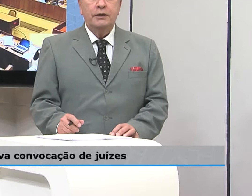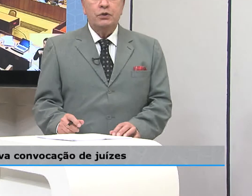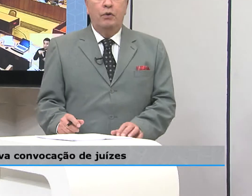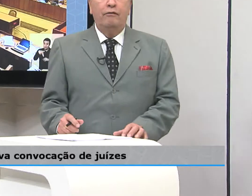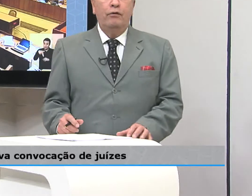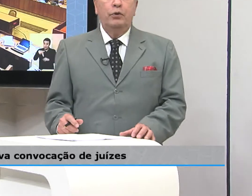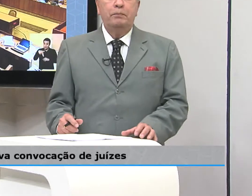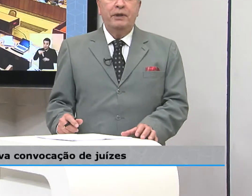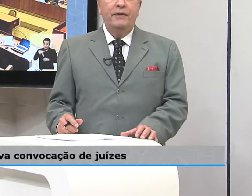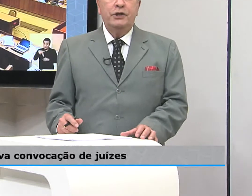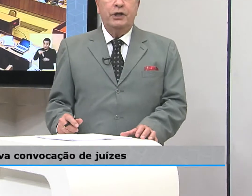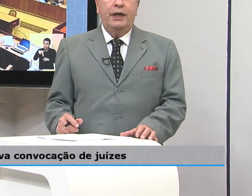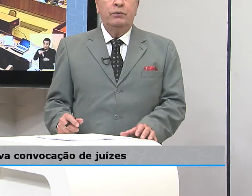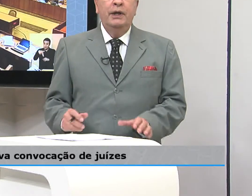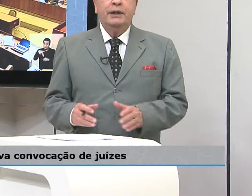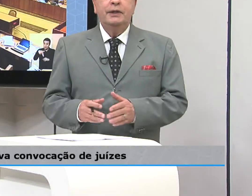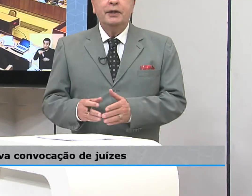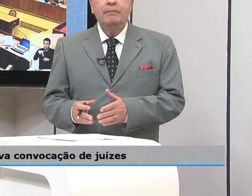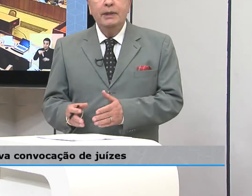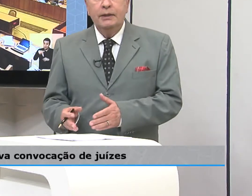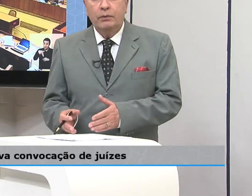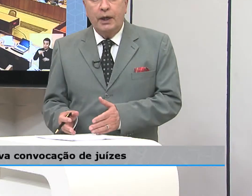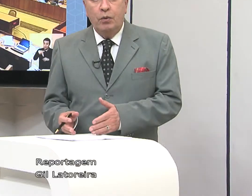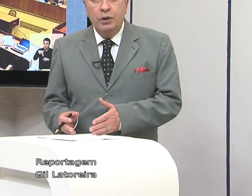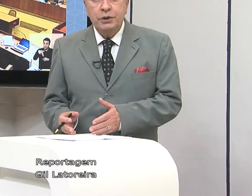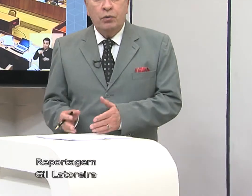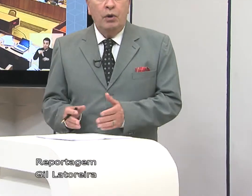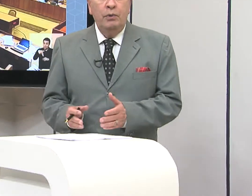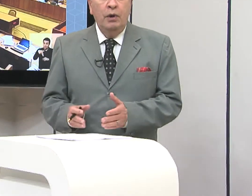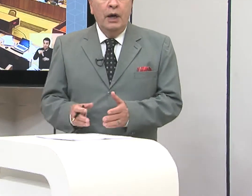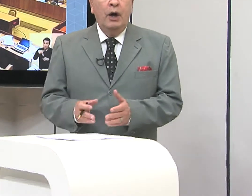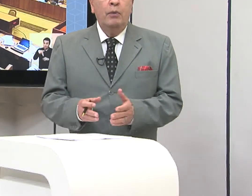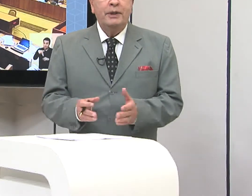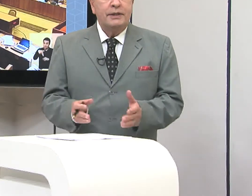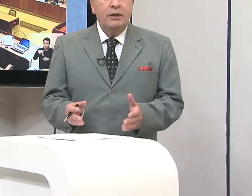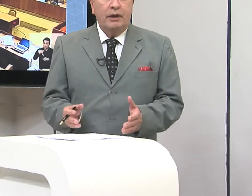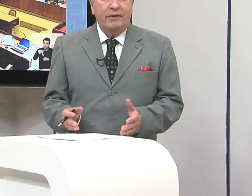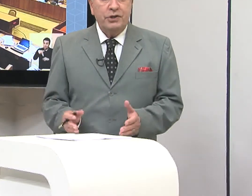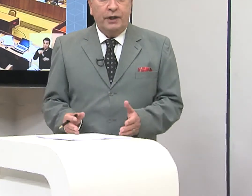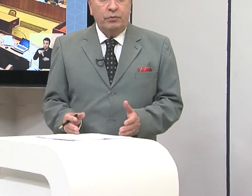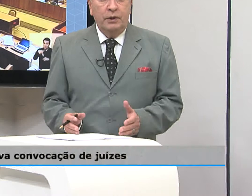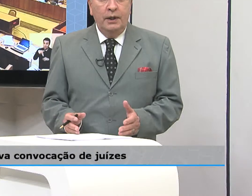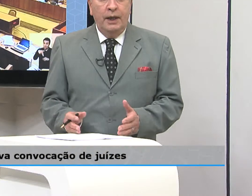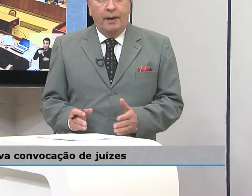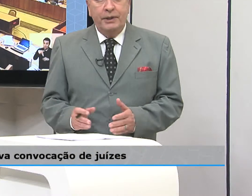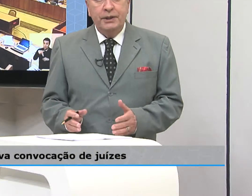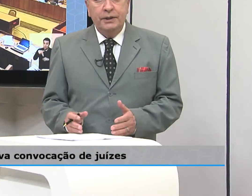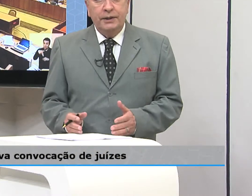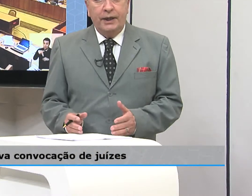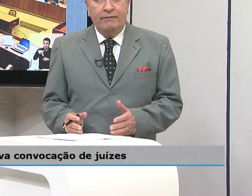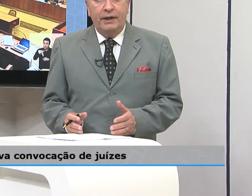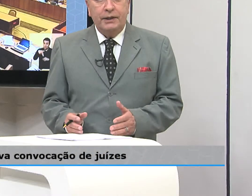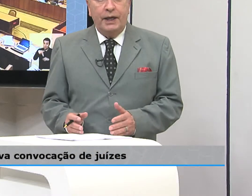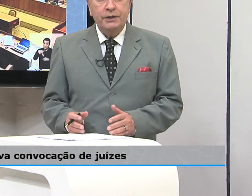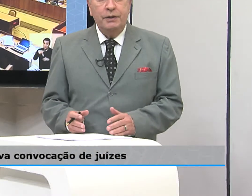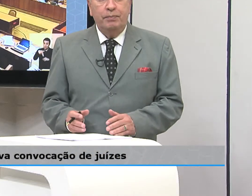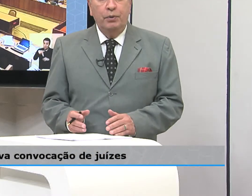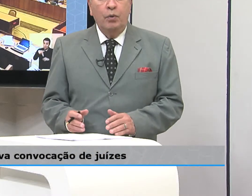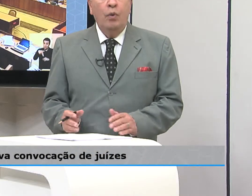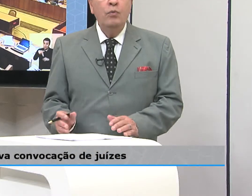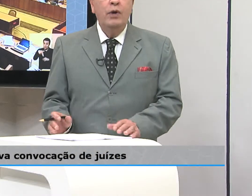com foro privilegiado que tramitam na corte como a operação lava jato a medida terá validade